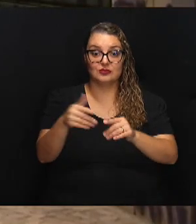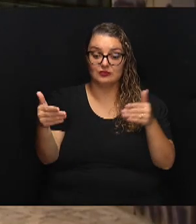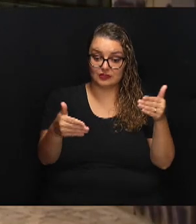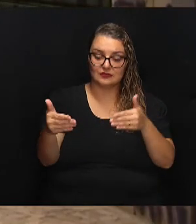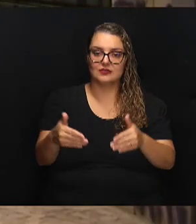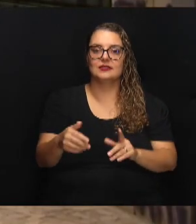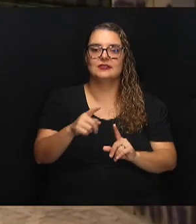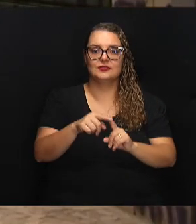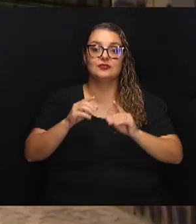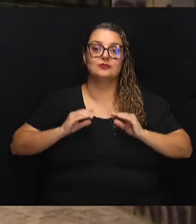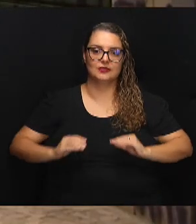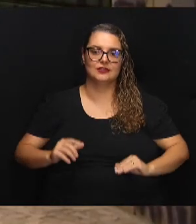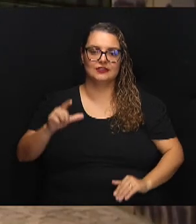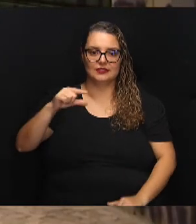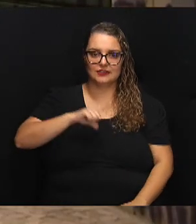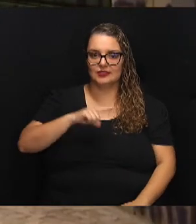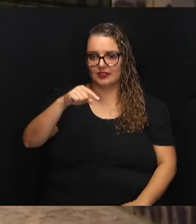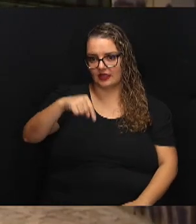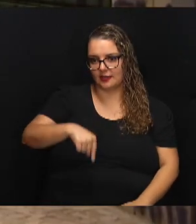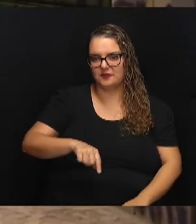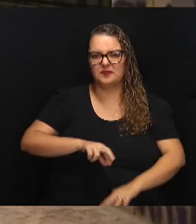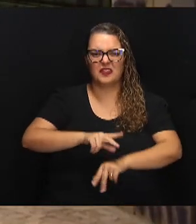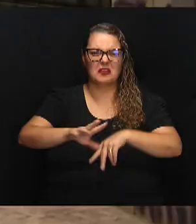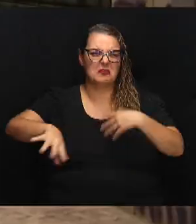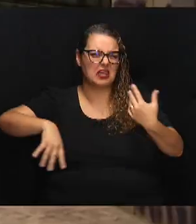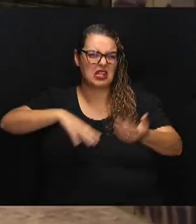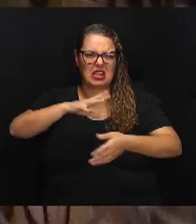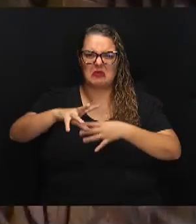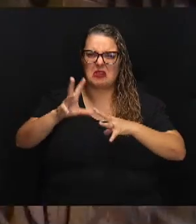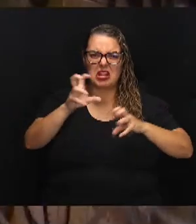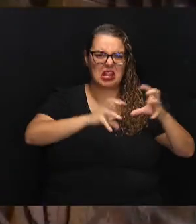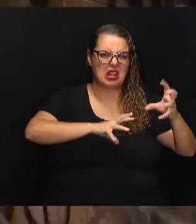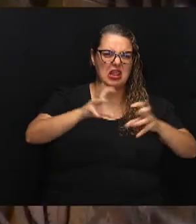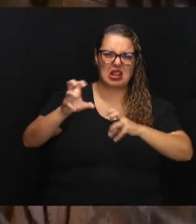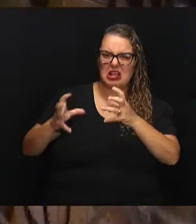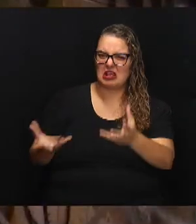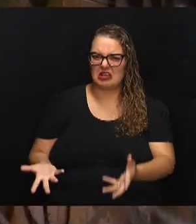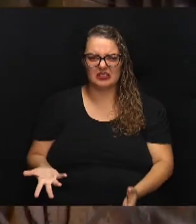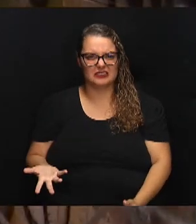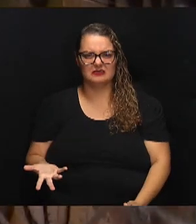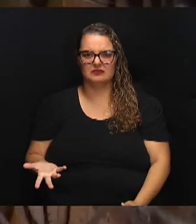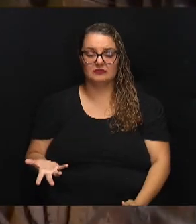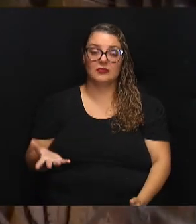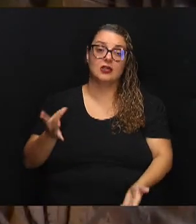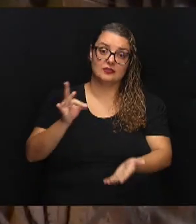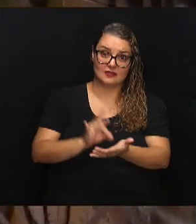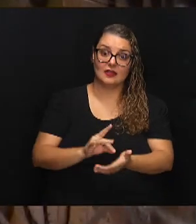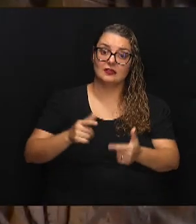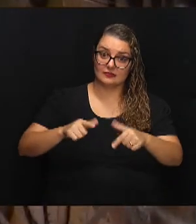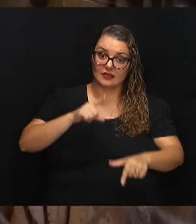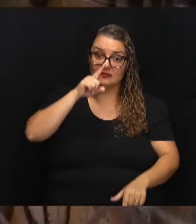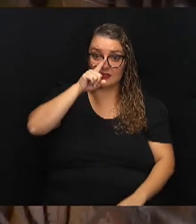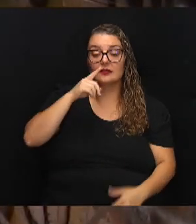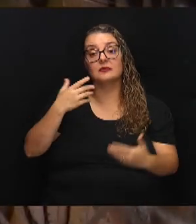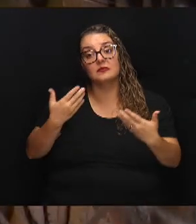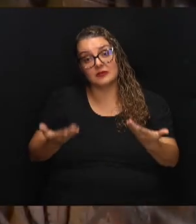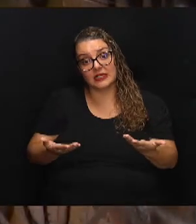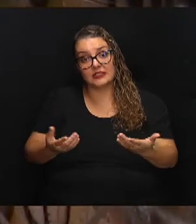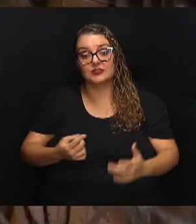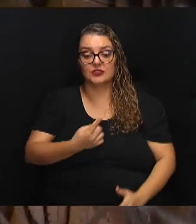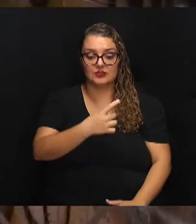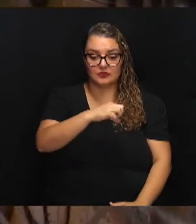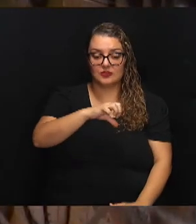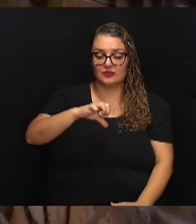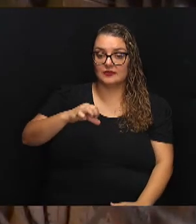tipo de comportamento que se tinha aqui. Muitas algazarras, muitas brigas, de fato um lugar muito perigoso. Mas a partir de